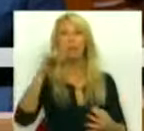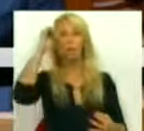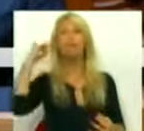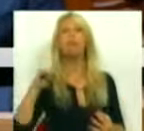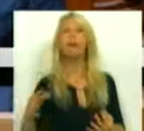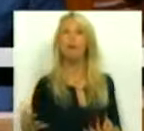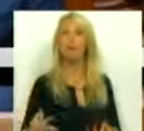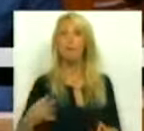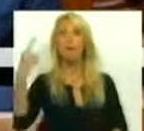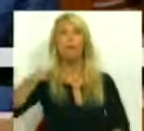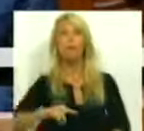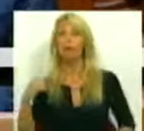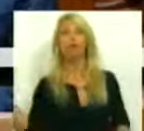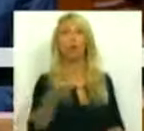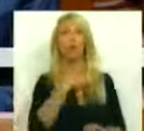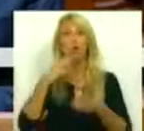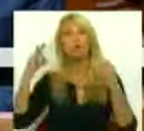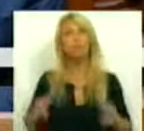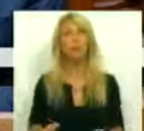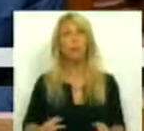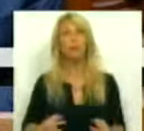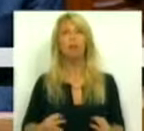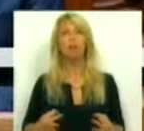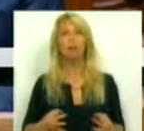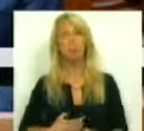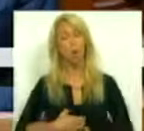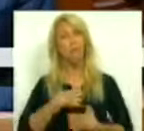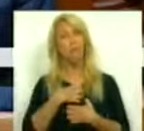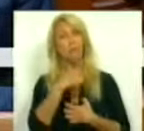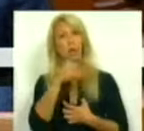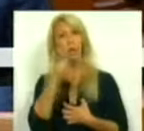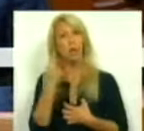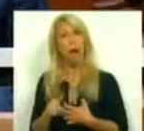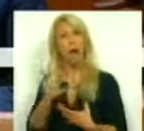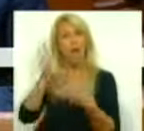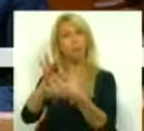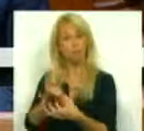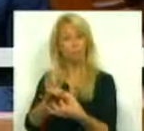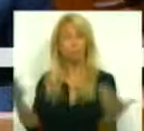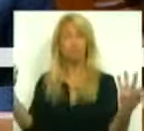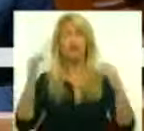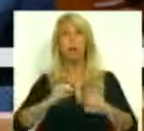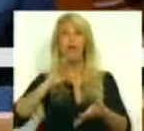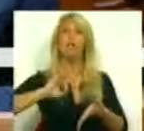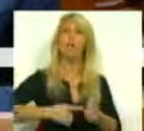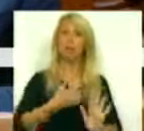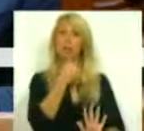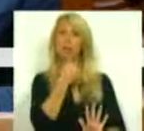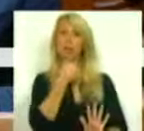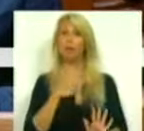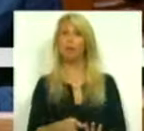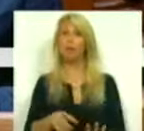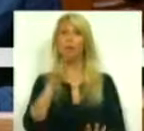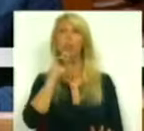e exige de todos um elevado espírito de compromisso. Trata-se de um acordo essencial e determinante,